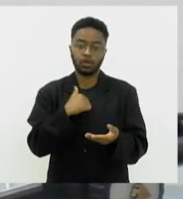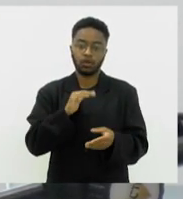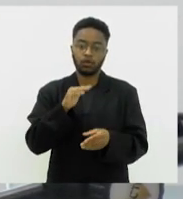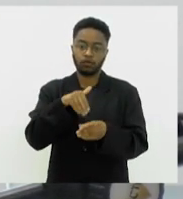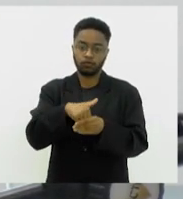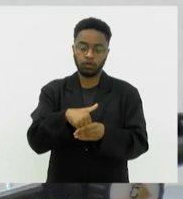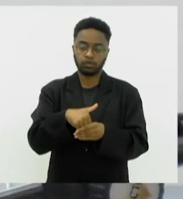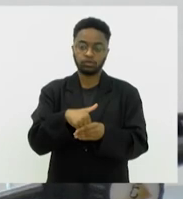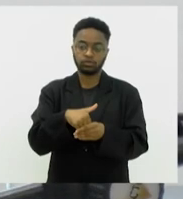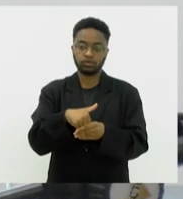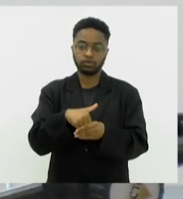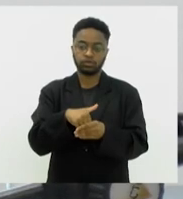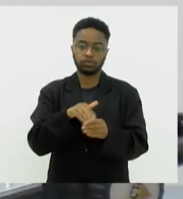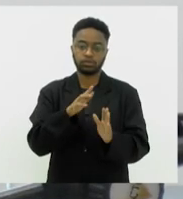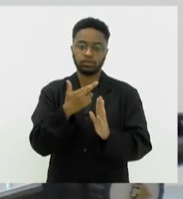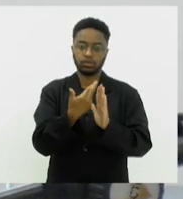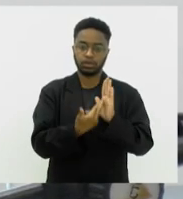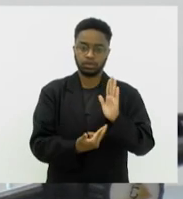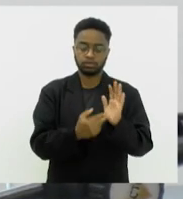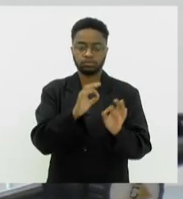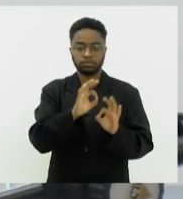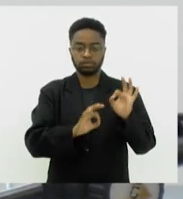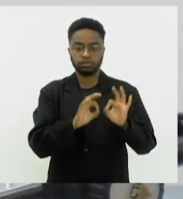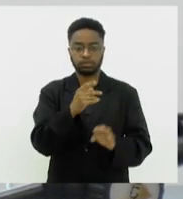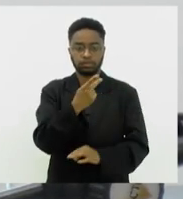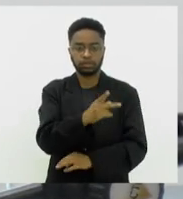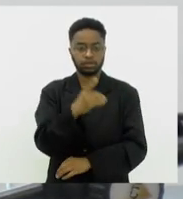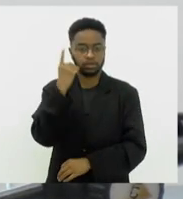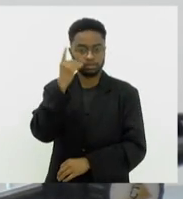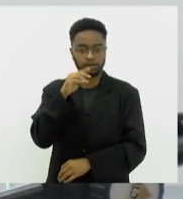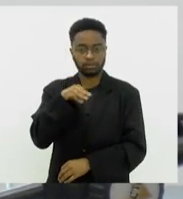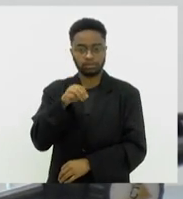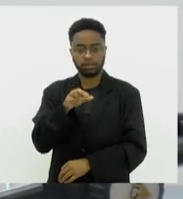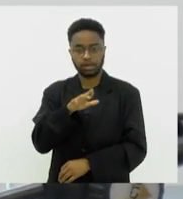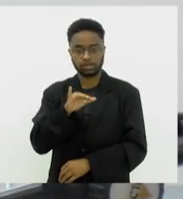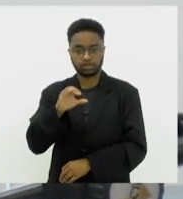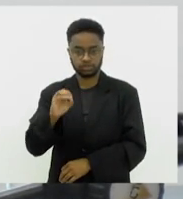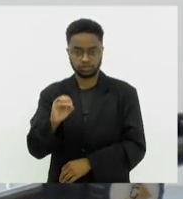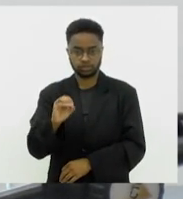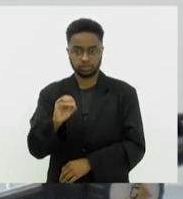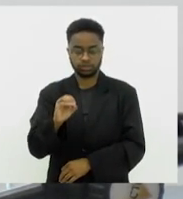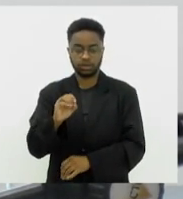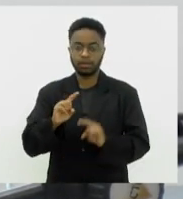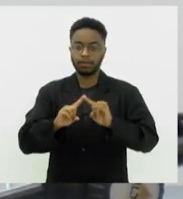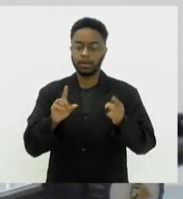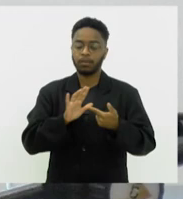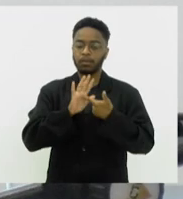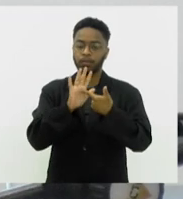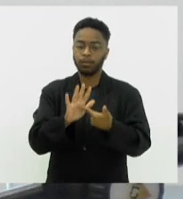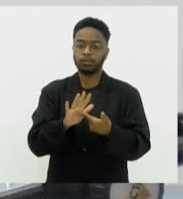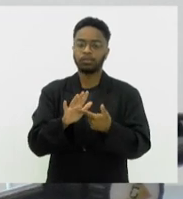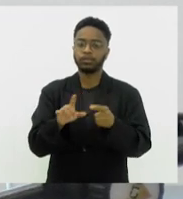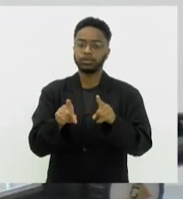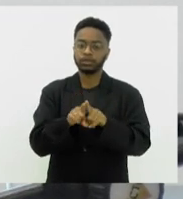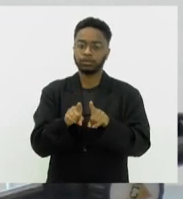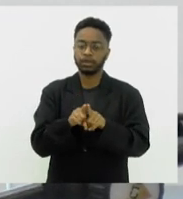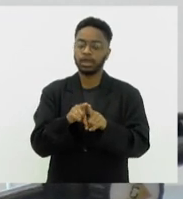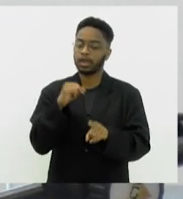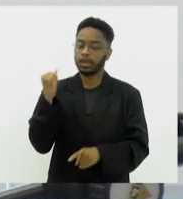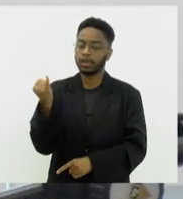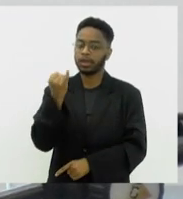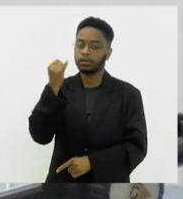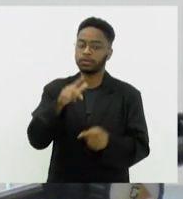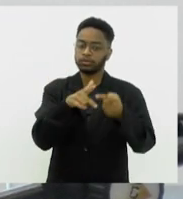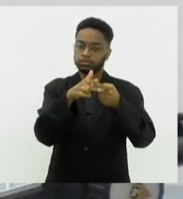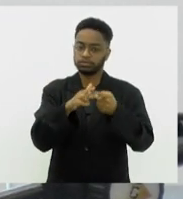relatório elaborado pelo Deputado Márcio Gualberto ressaltando que é crucial seu aprimoramento